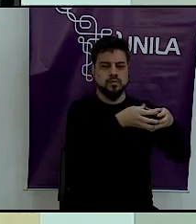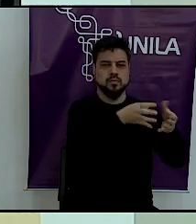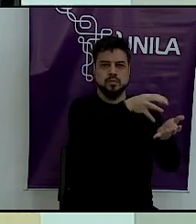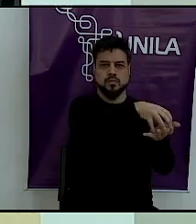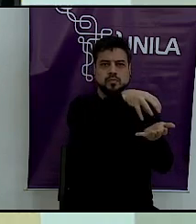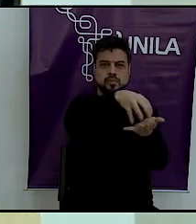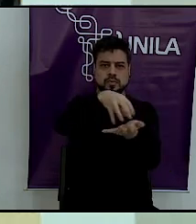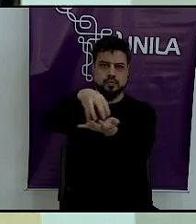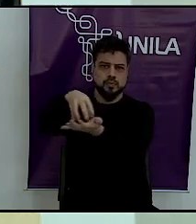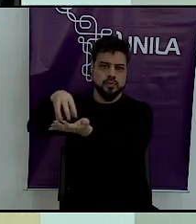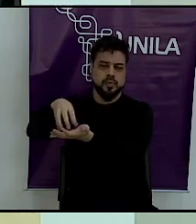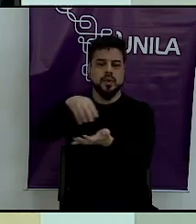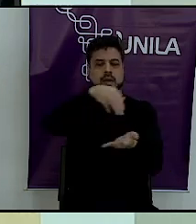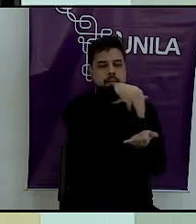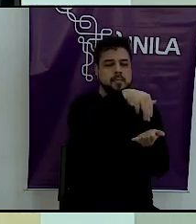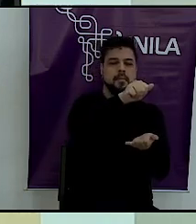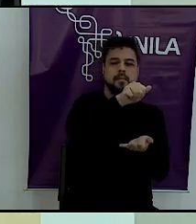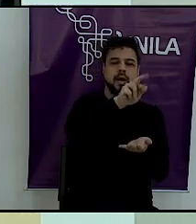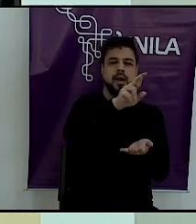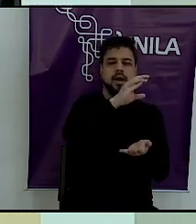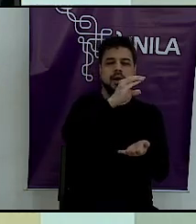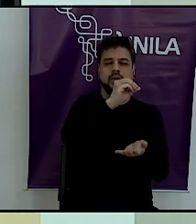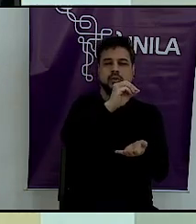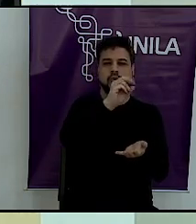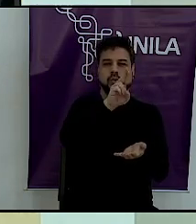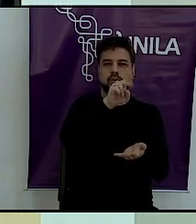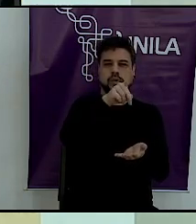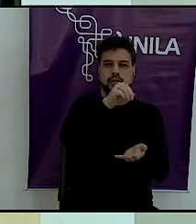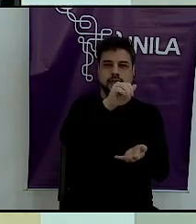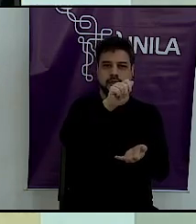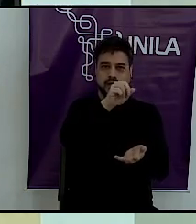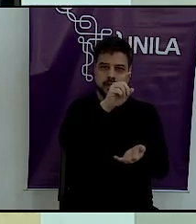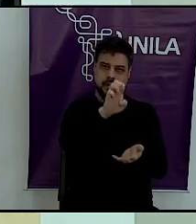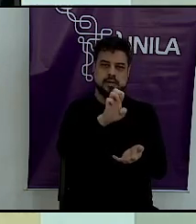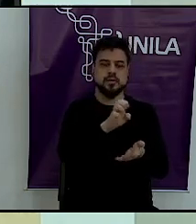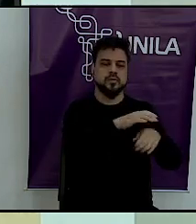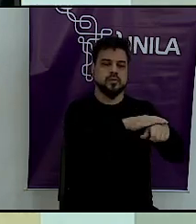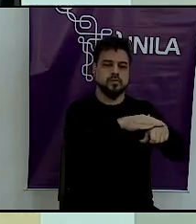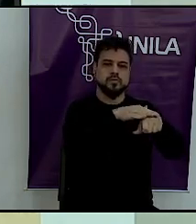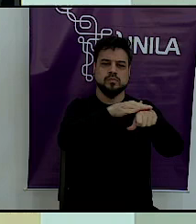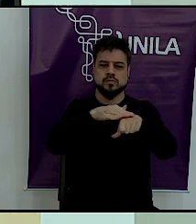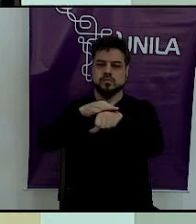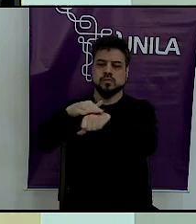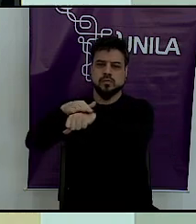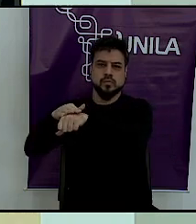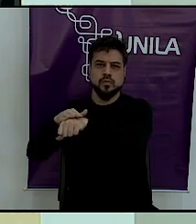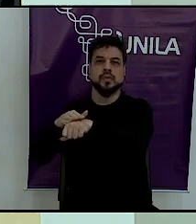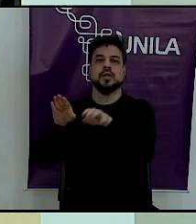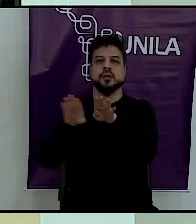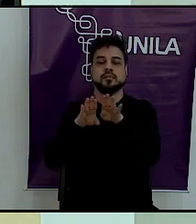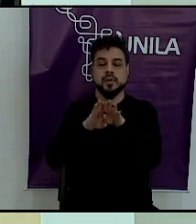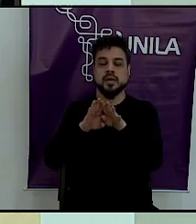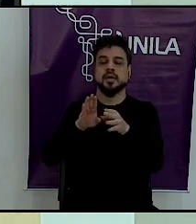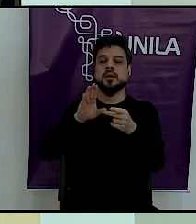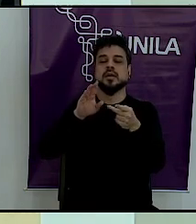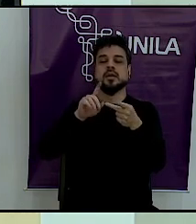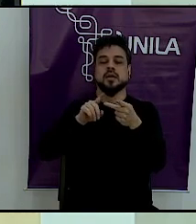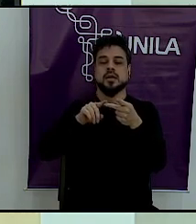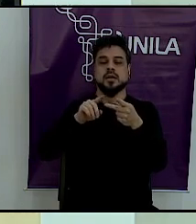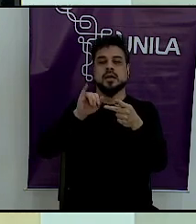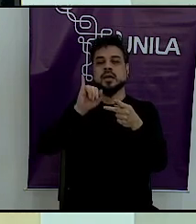né? Então, dentro desse processo de conversa com as macrounidades e institutos, a gente faz uma